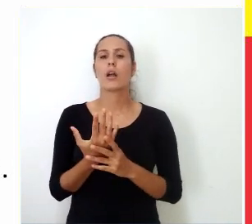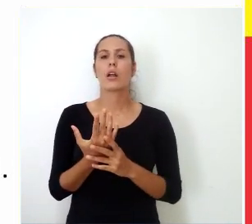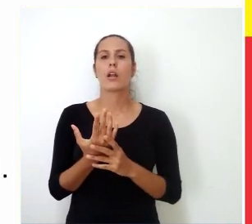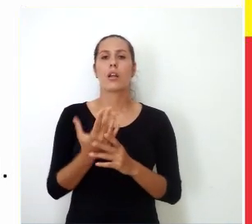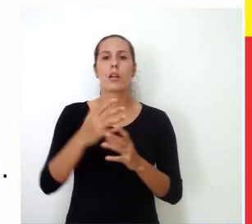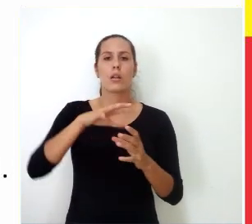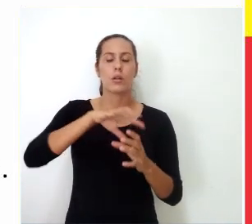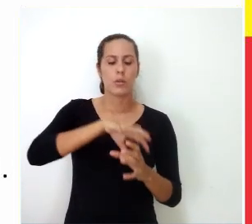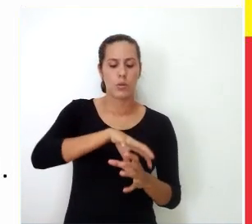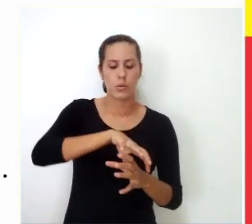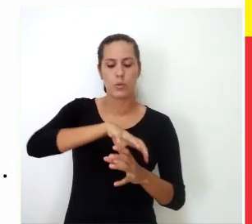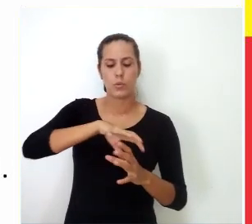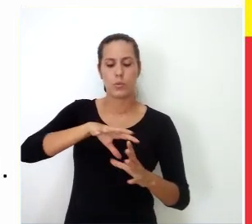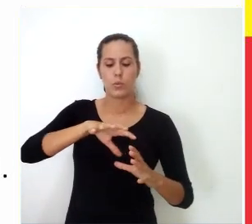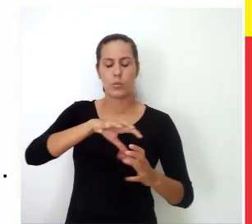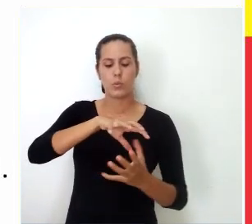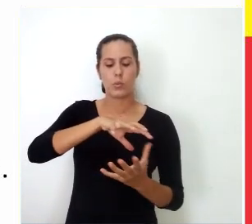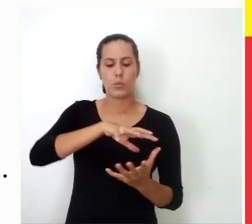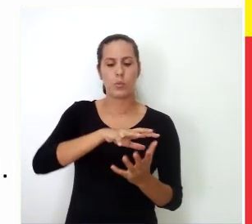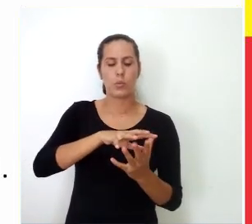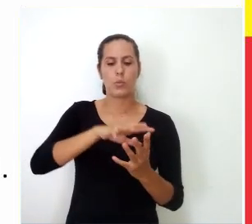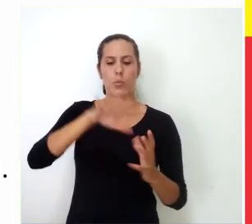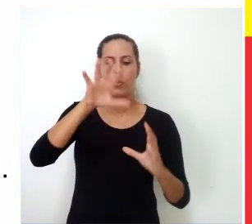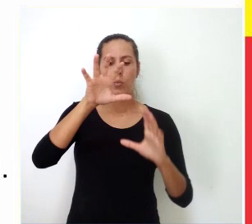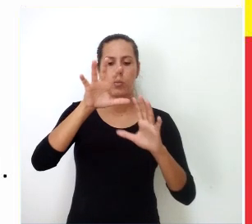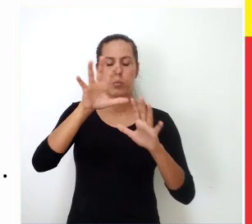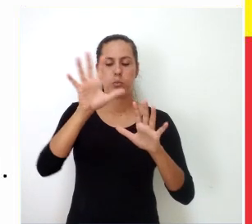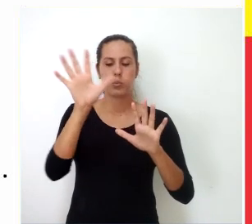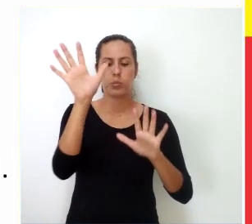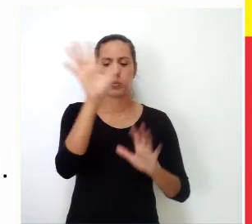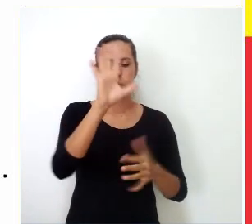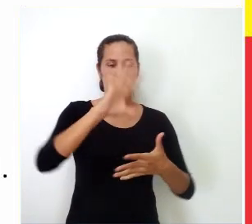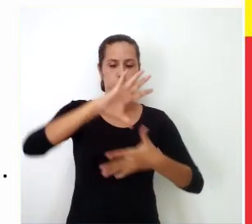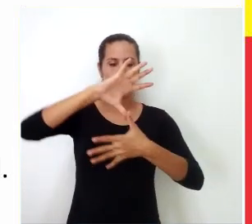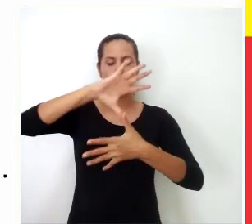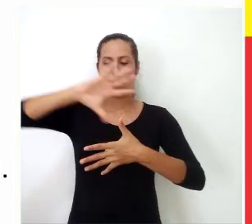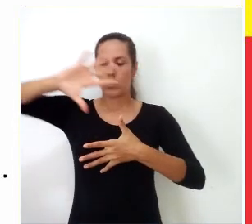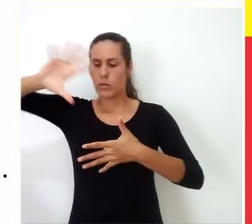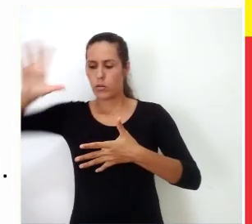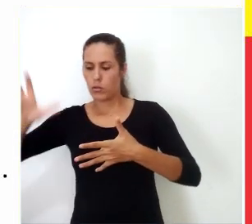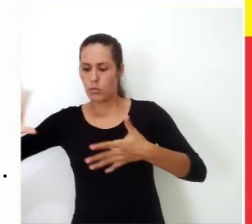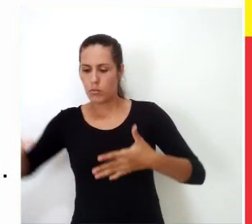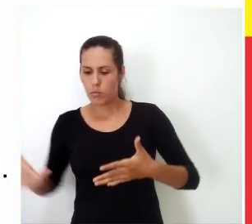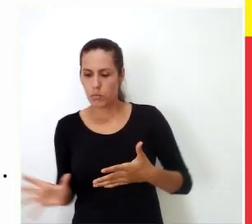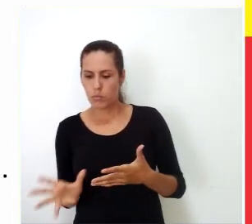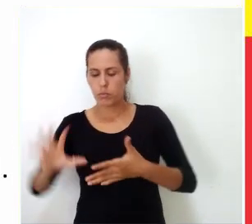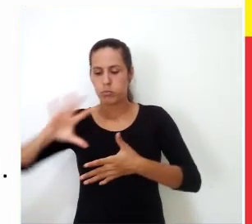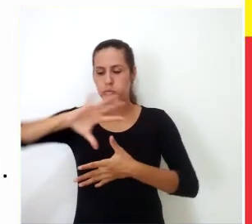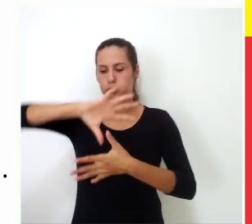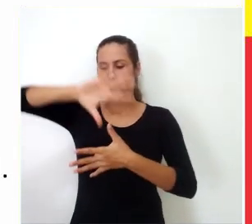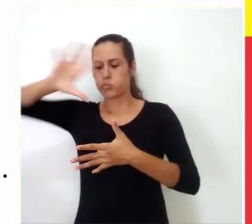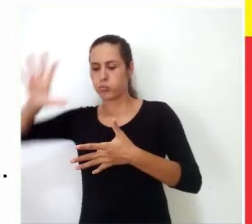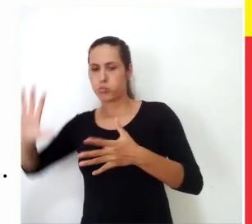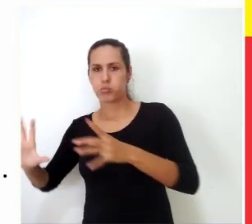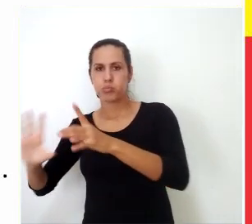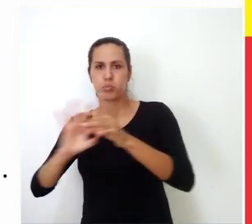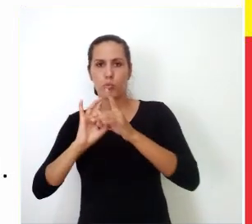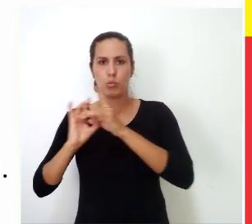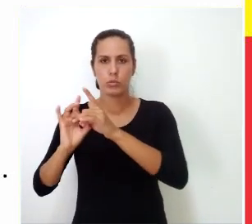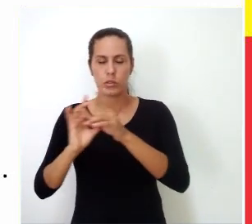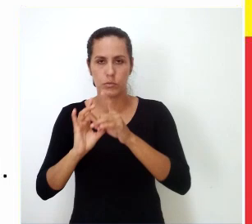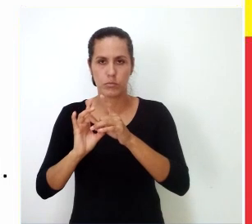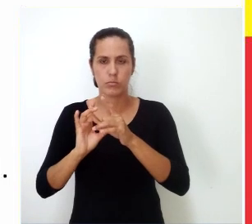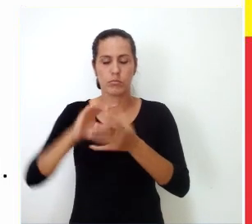por uma única massa continental. Então tá aí. Havia originalmente